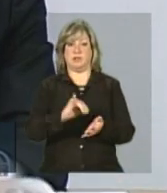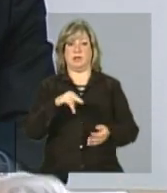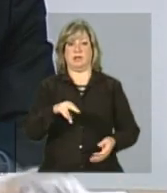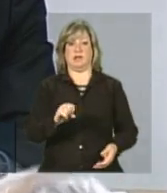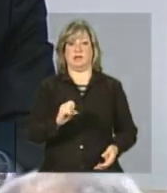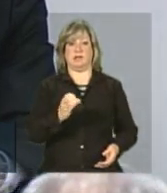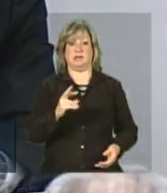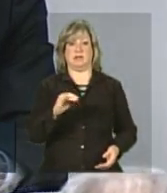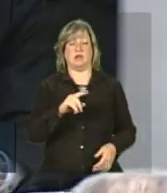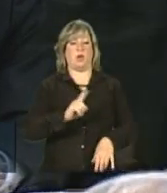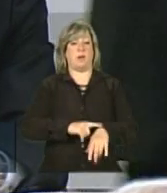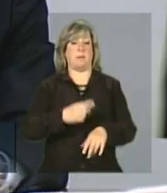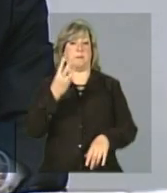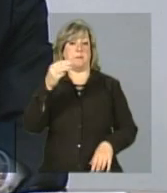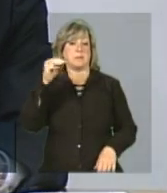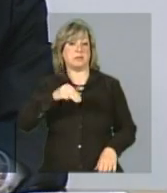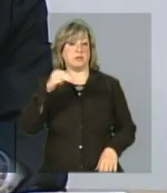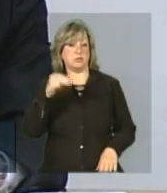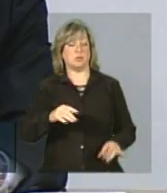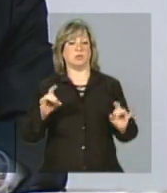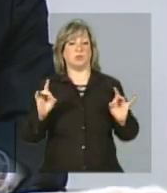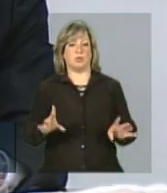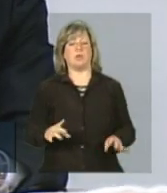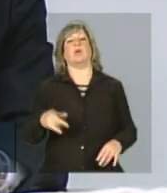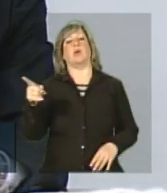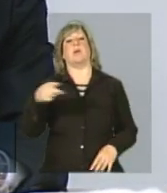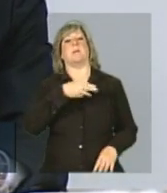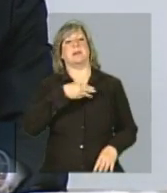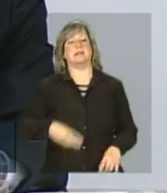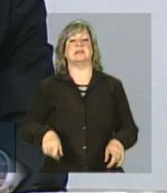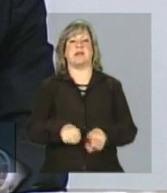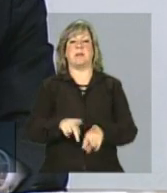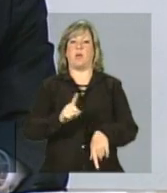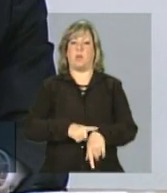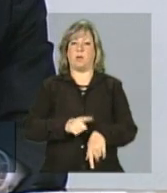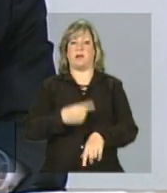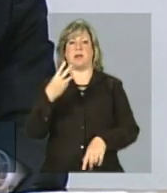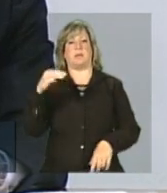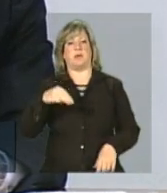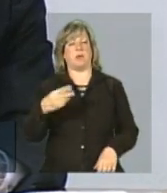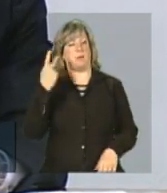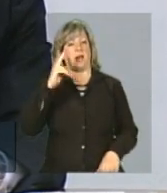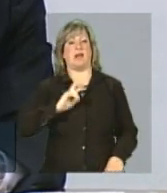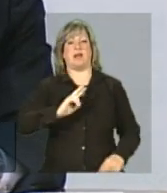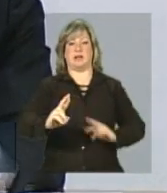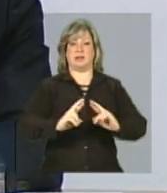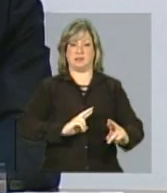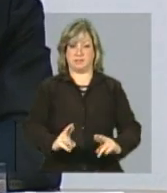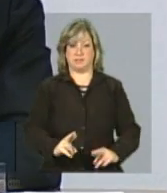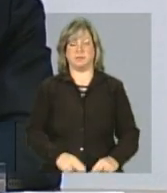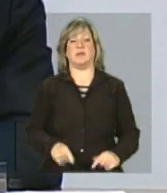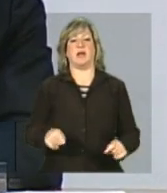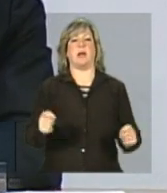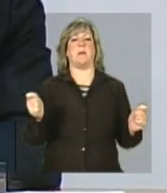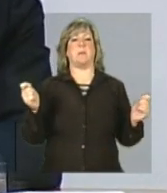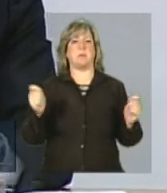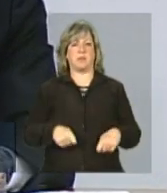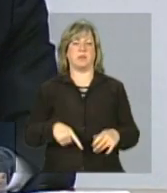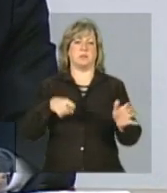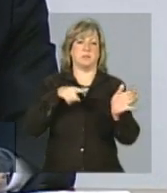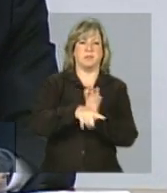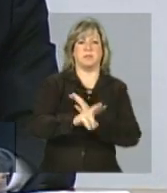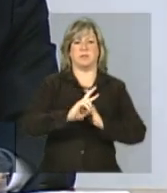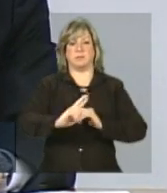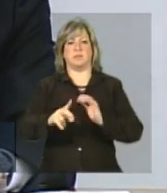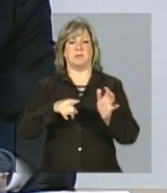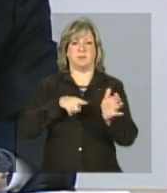de 3 minutos, dispondo o ministro do mesmo tempo para a resposta. Serão permitidas réplica e tréplica pelo prazo